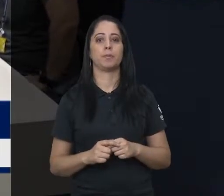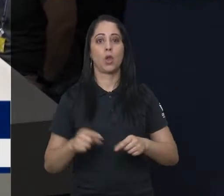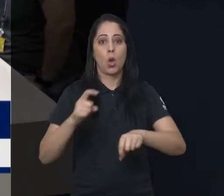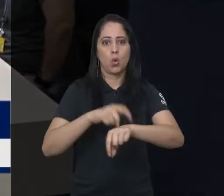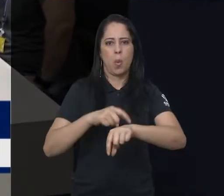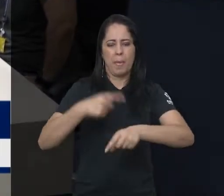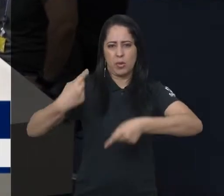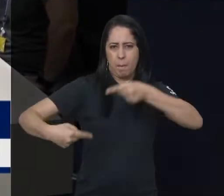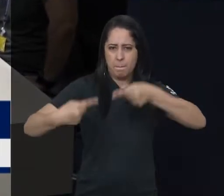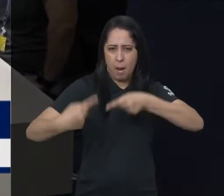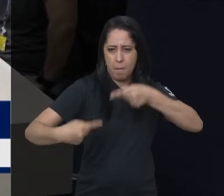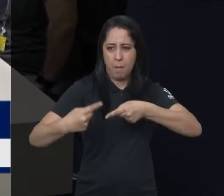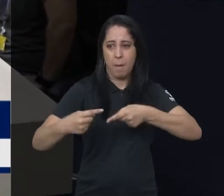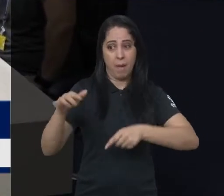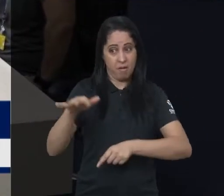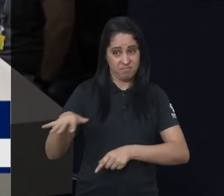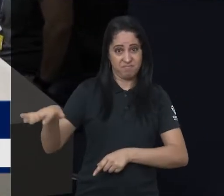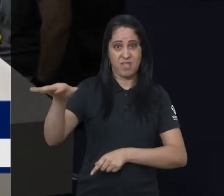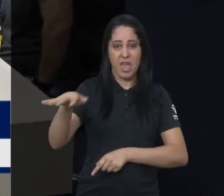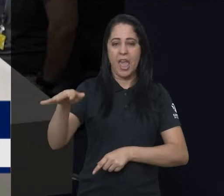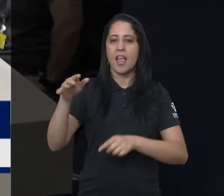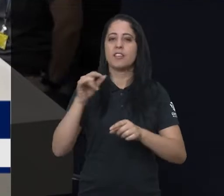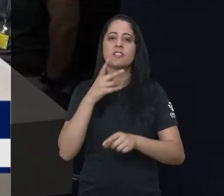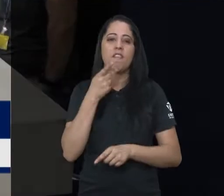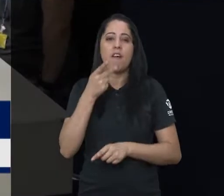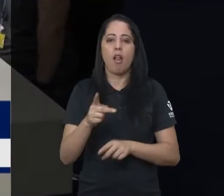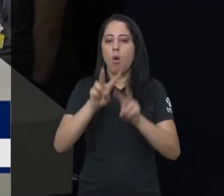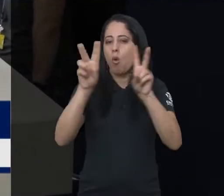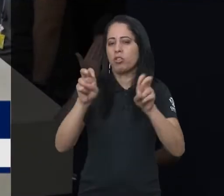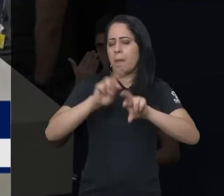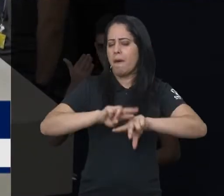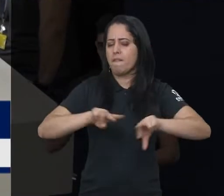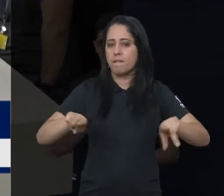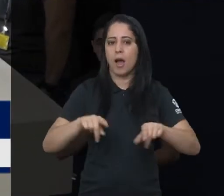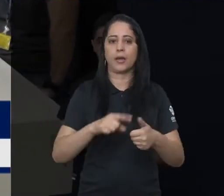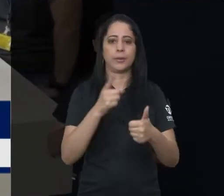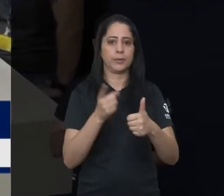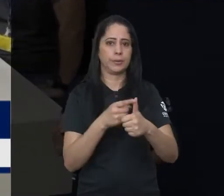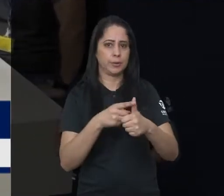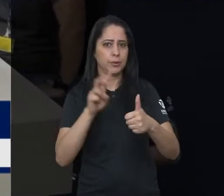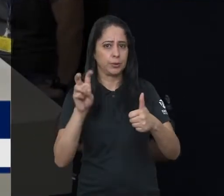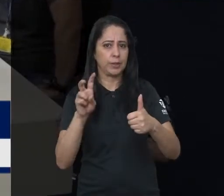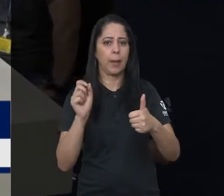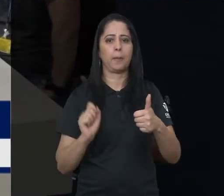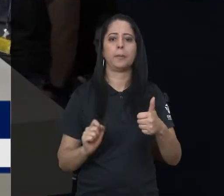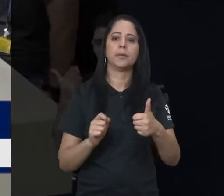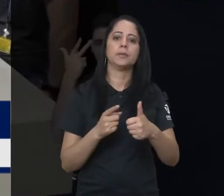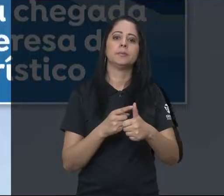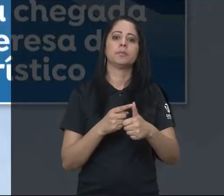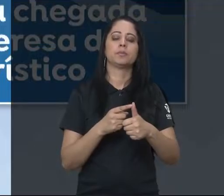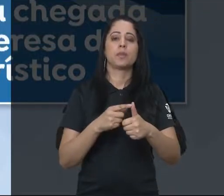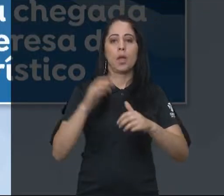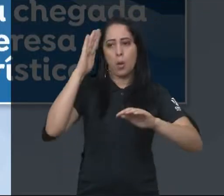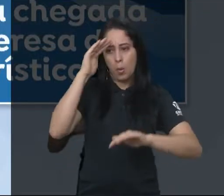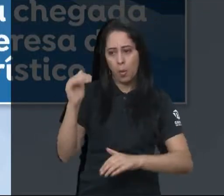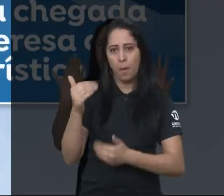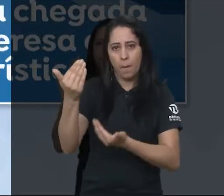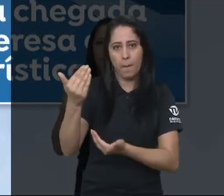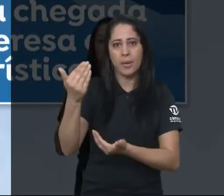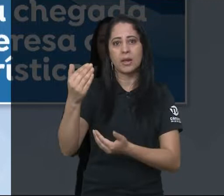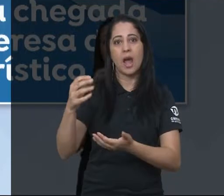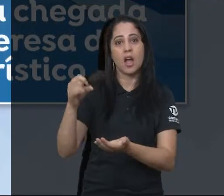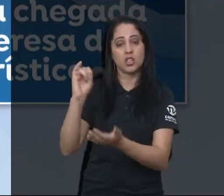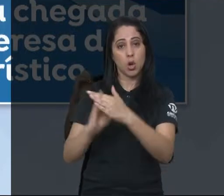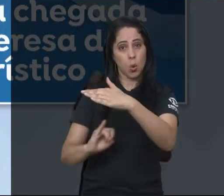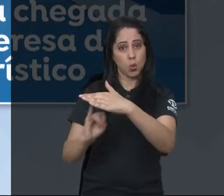do pinga-fogo, os parlamentares comentaram sobre diversos assuntos. Os temas abordados foram a homenagem da